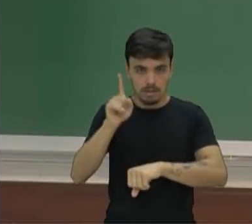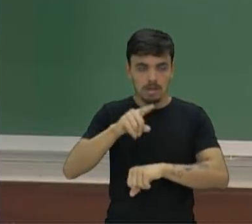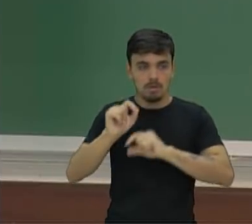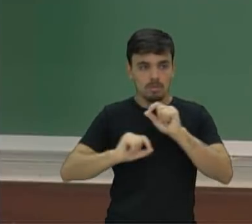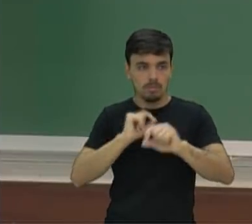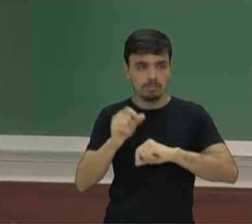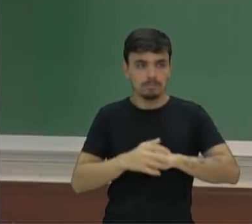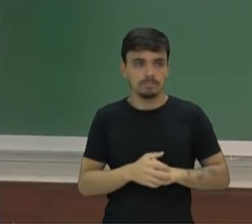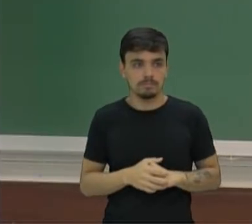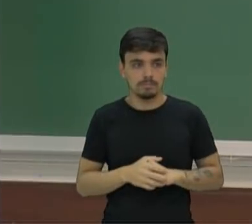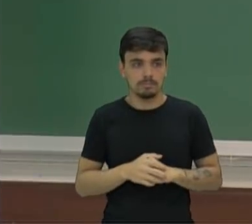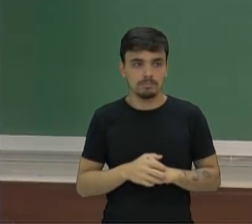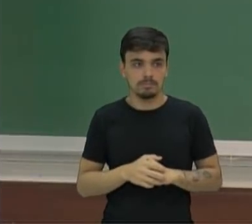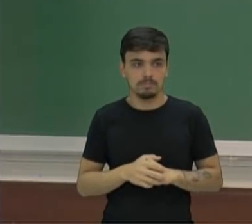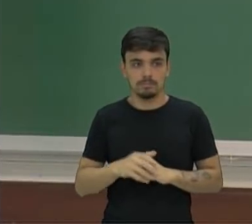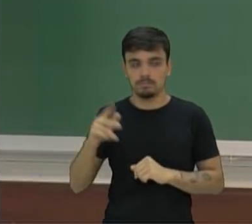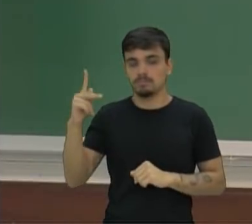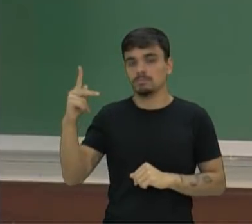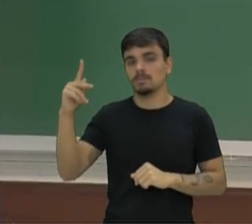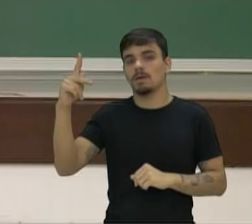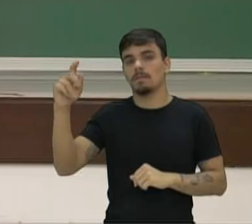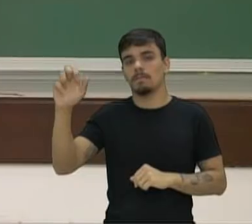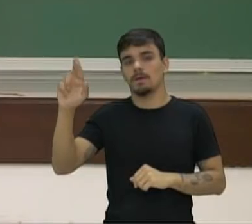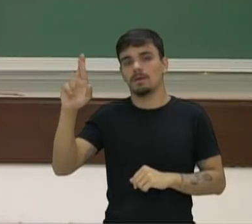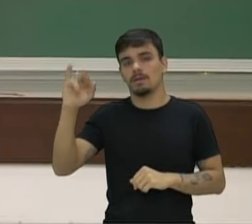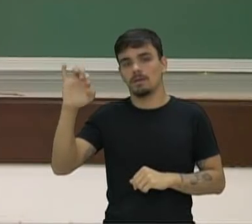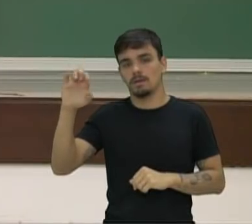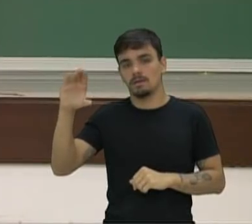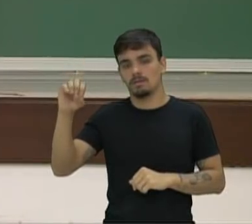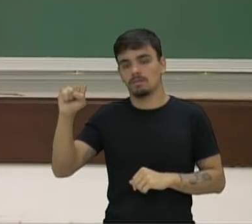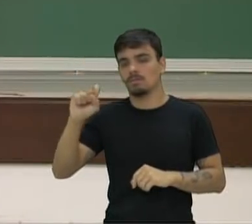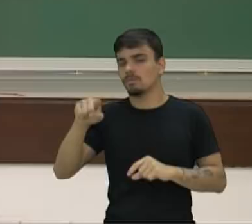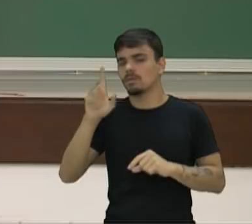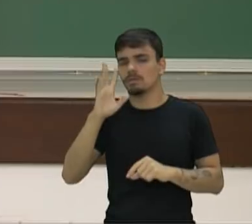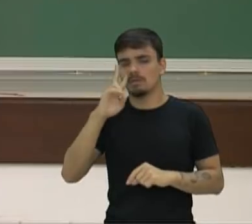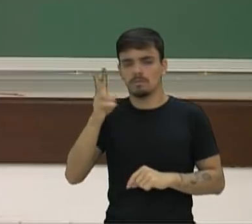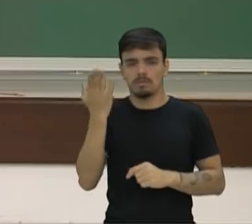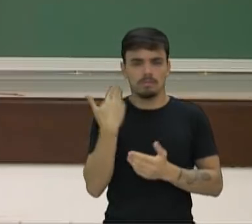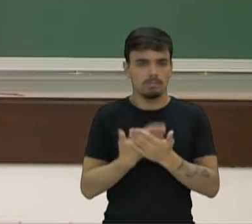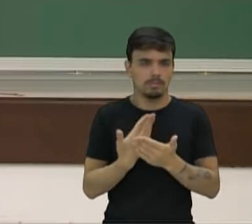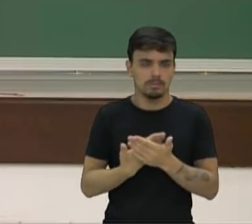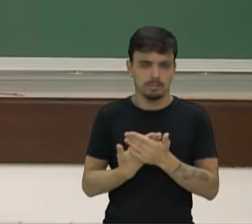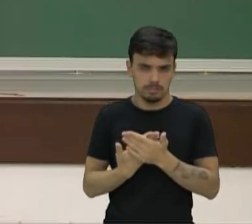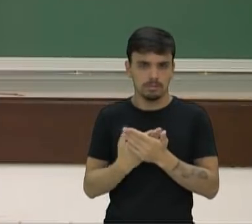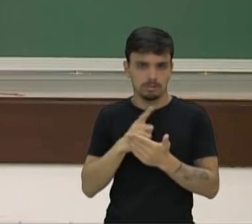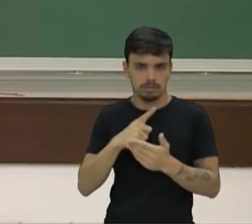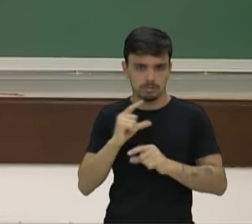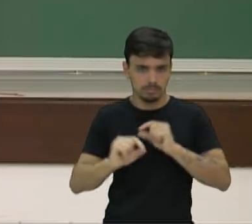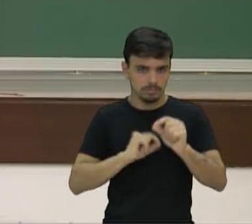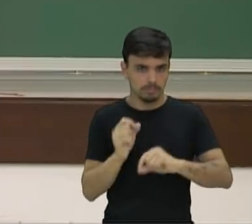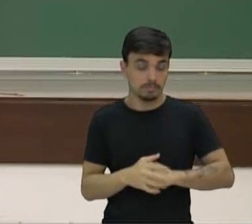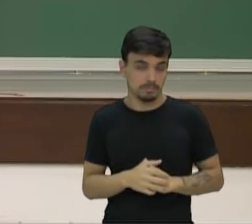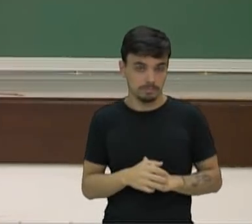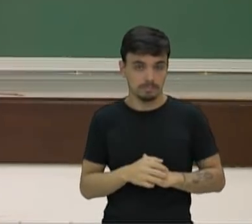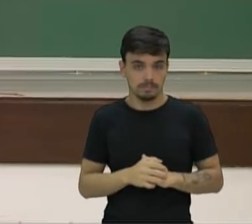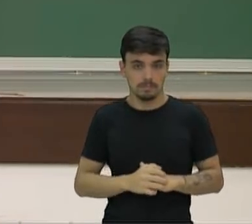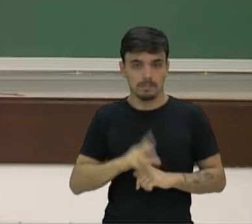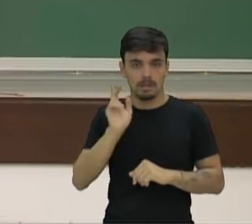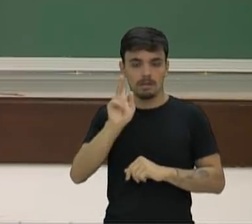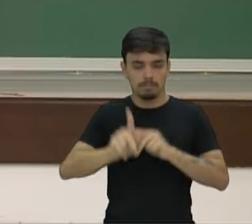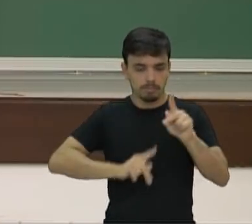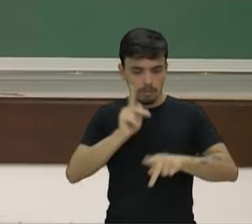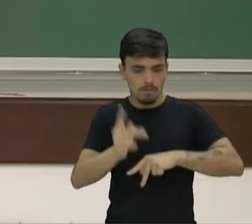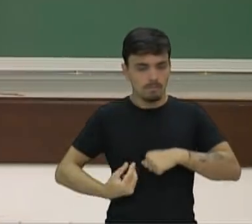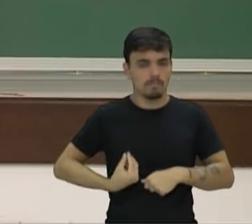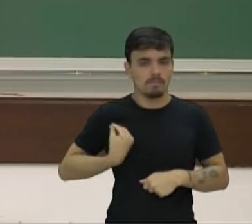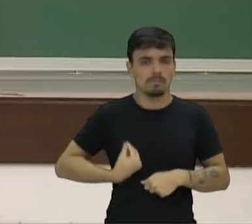periecos, ou os ilotas. Vocês viram na aula passada os ilotas, descendentes dos messênios, povos que viviam naquela